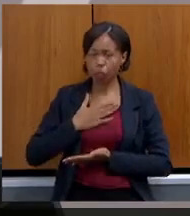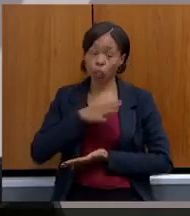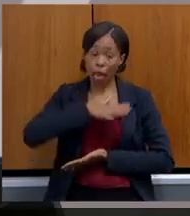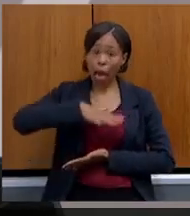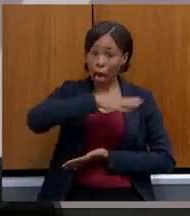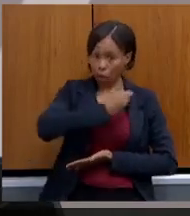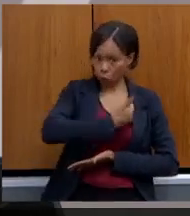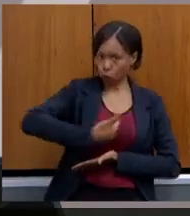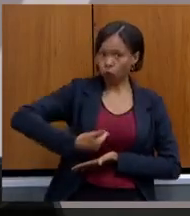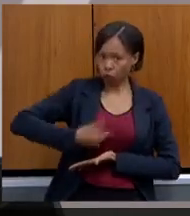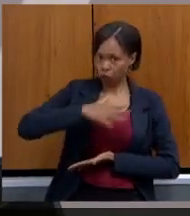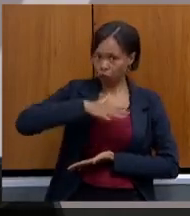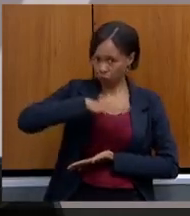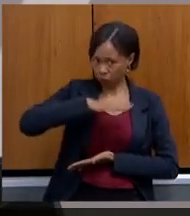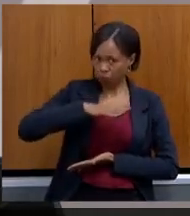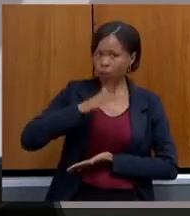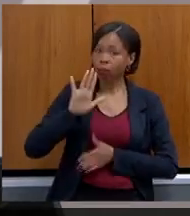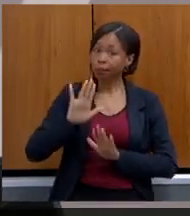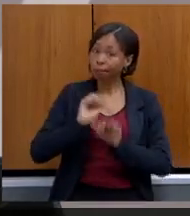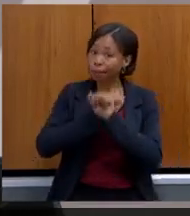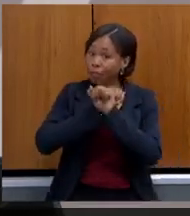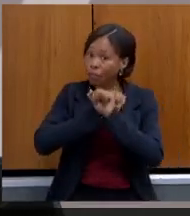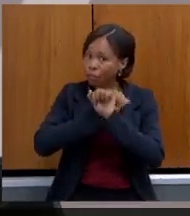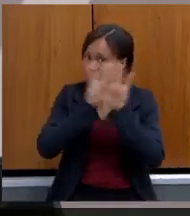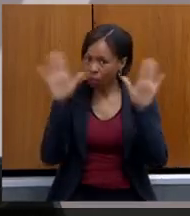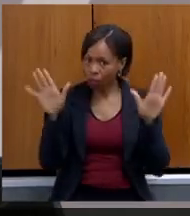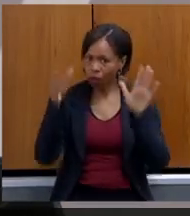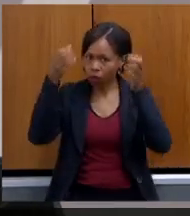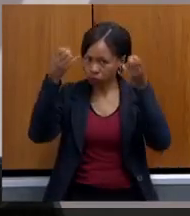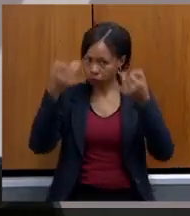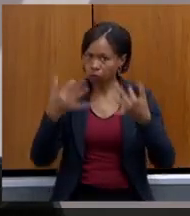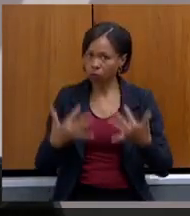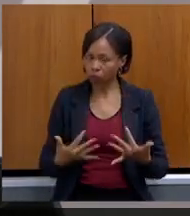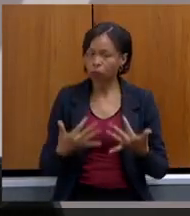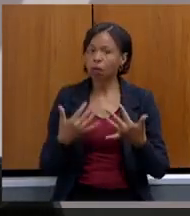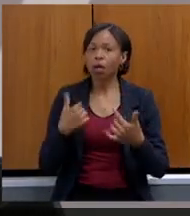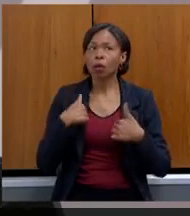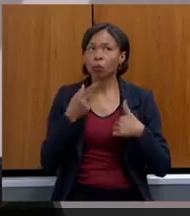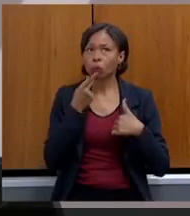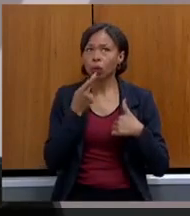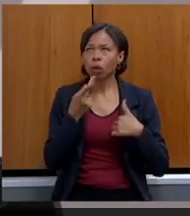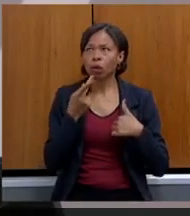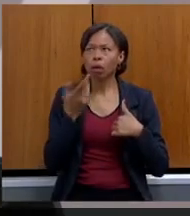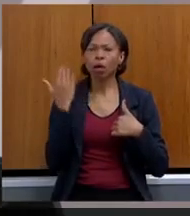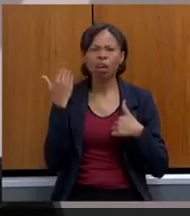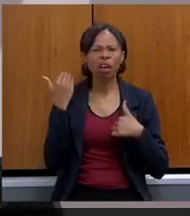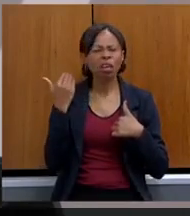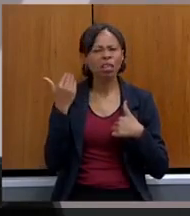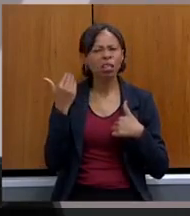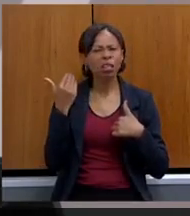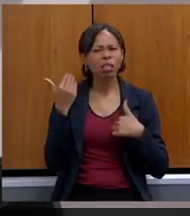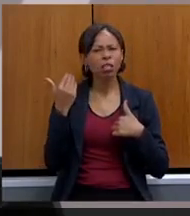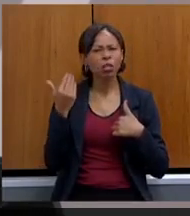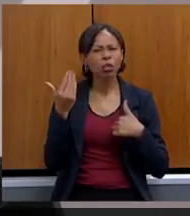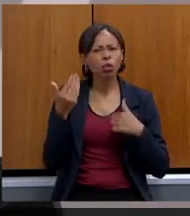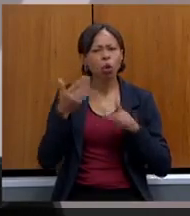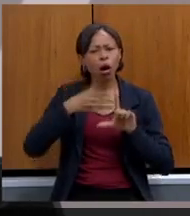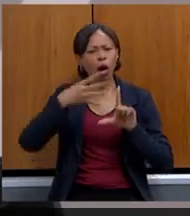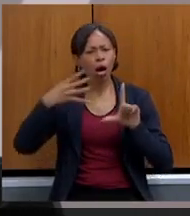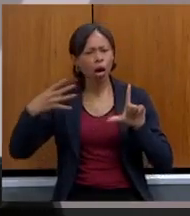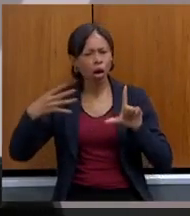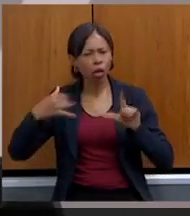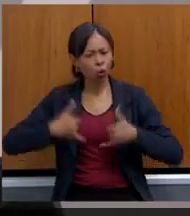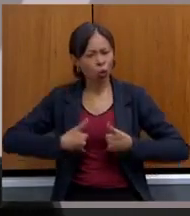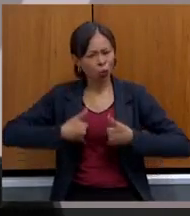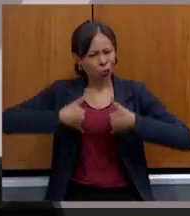para dar atenção para vocês aqui deixar uma coisa bem clara isso aqui eu falo eu foi o dia o orgulho LGBT foi